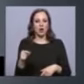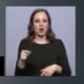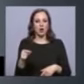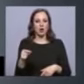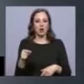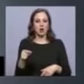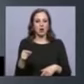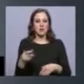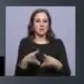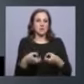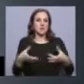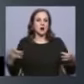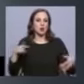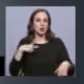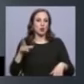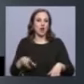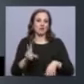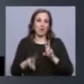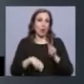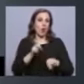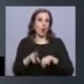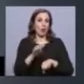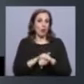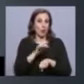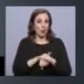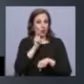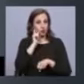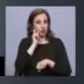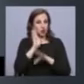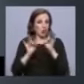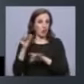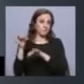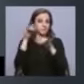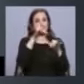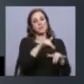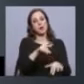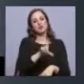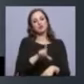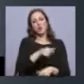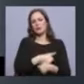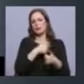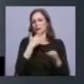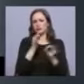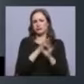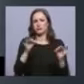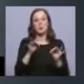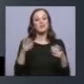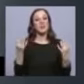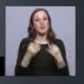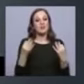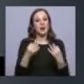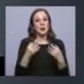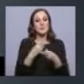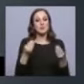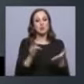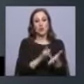digamos portugal desceu pela europa visitam portugal santástico e muitos